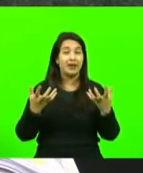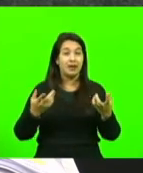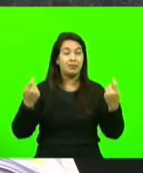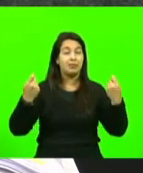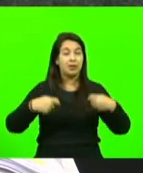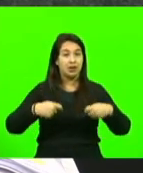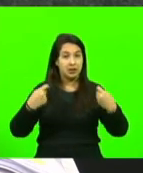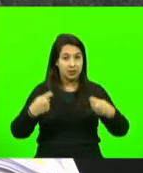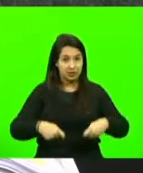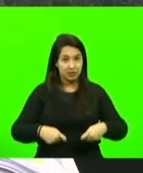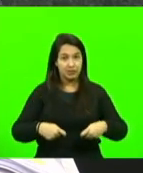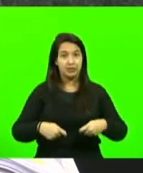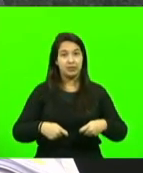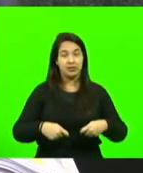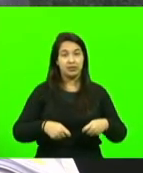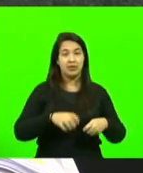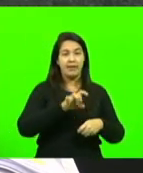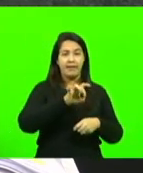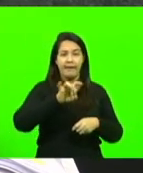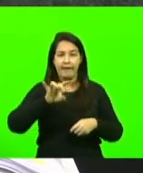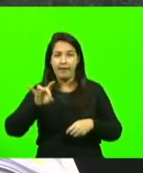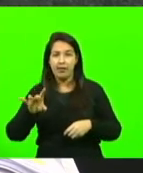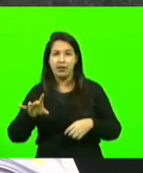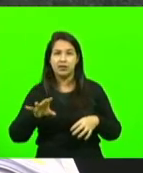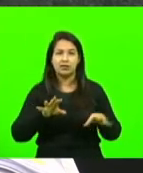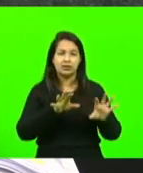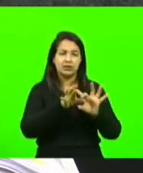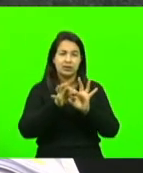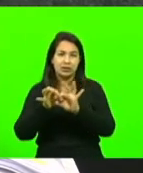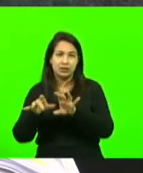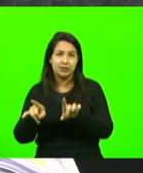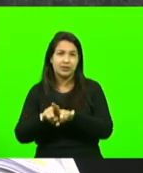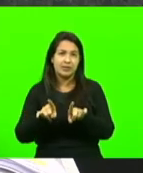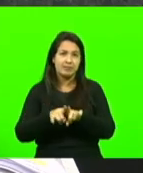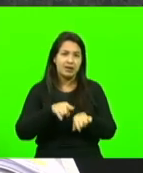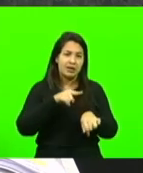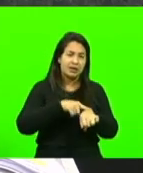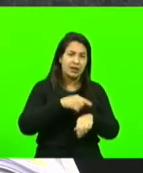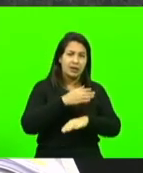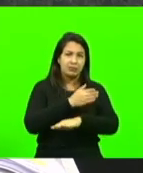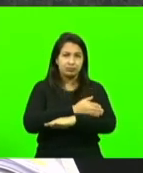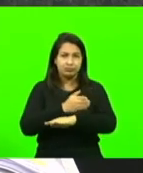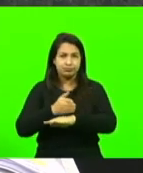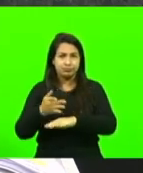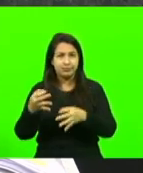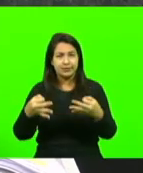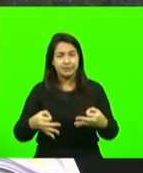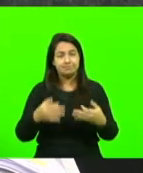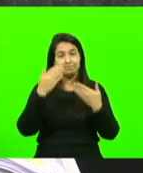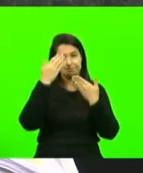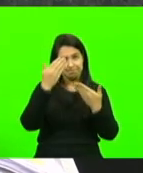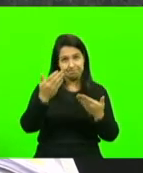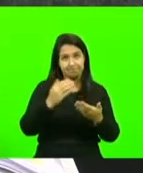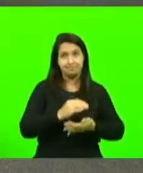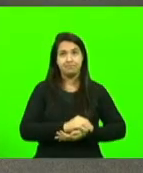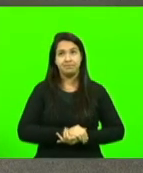adequado a cada contexto e a cada momento hoje nós precisamos muito do Estado obrigado